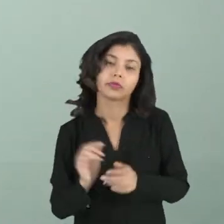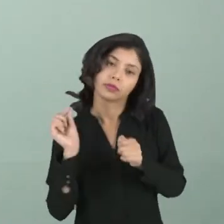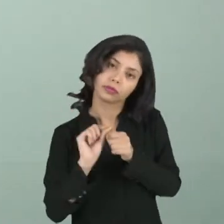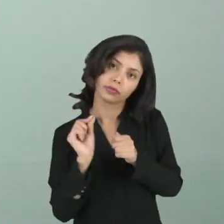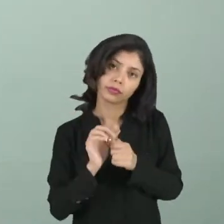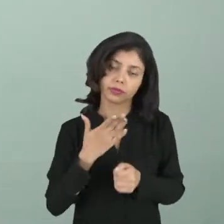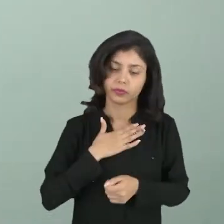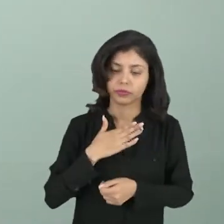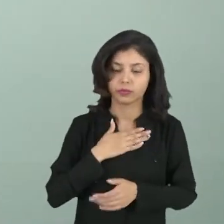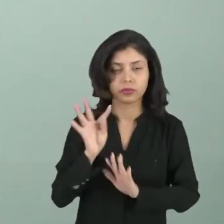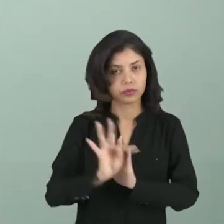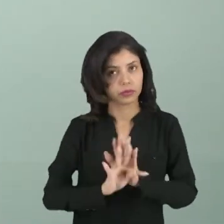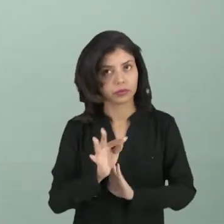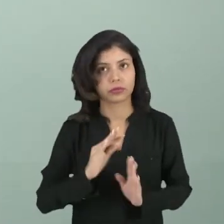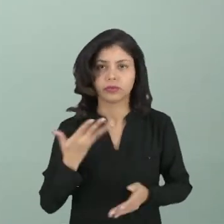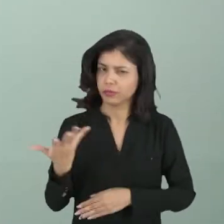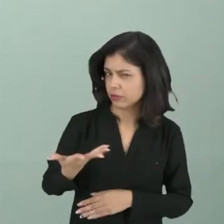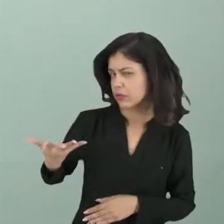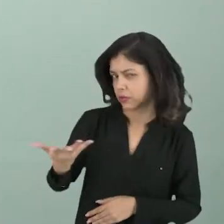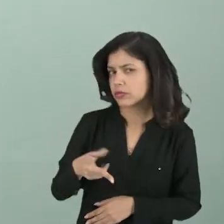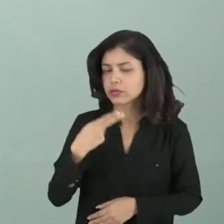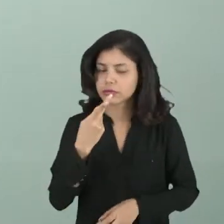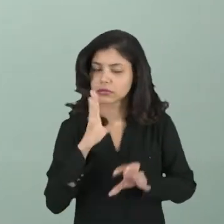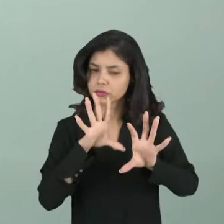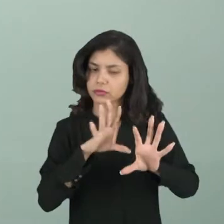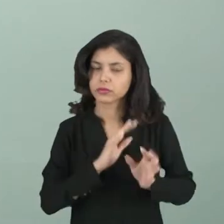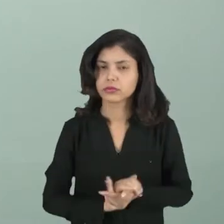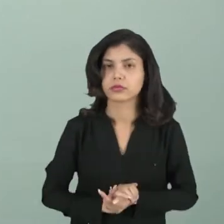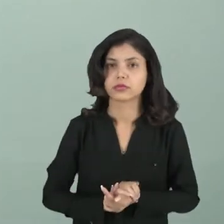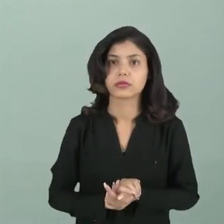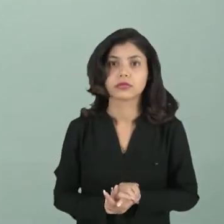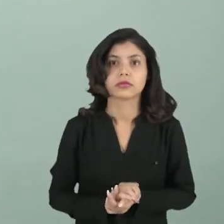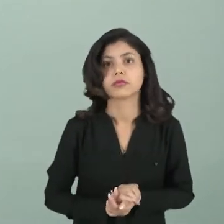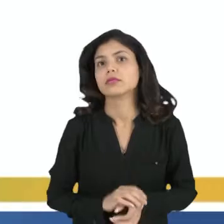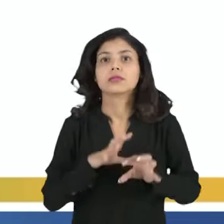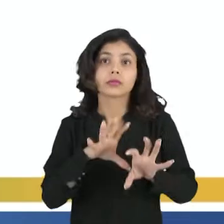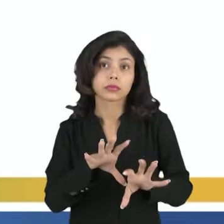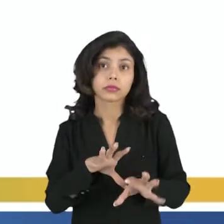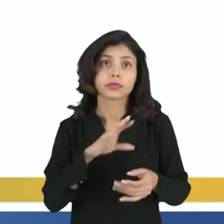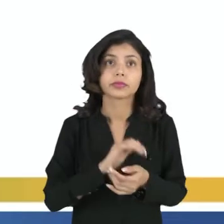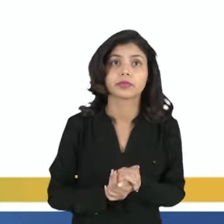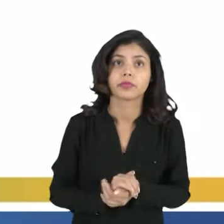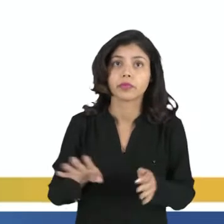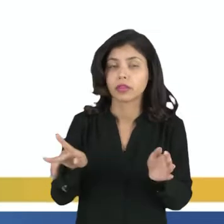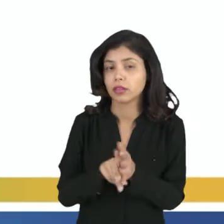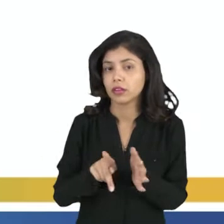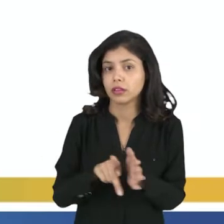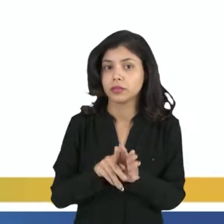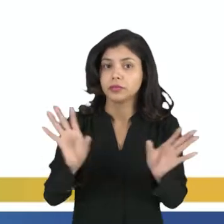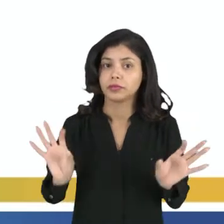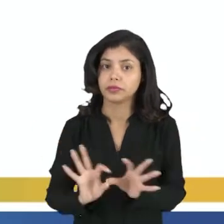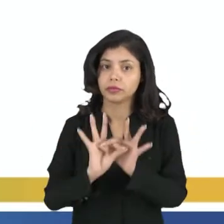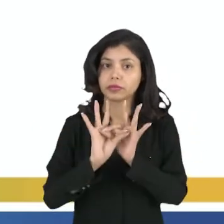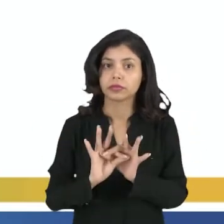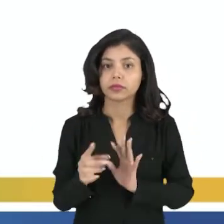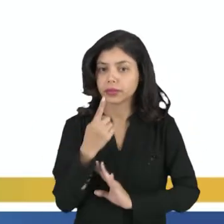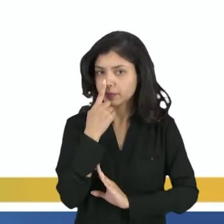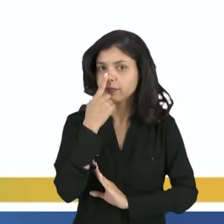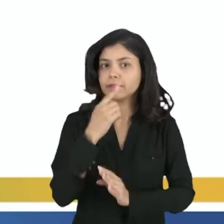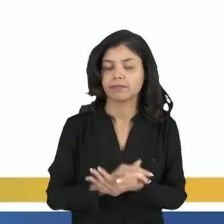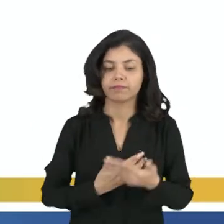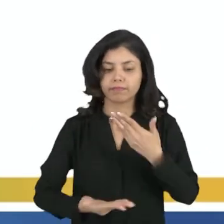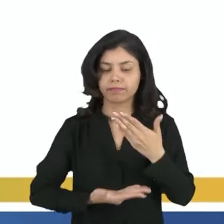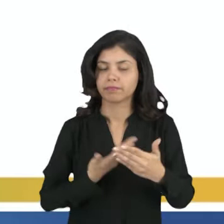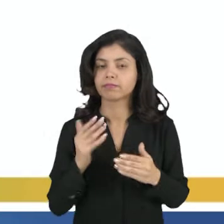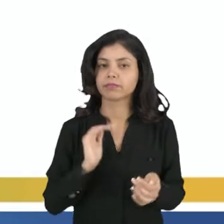meu texto. É basicamente isso aí que ele está falando. Nesse sentido, a polifonia ela está intimamente relacionada